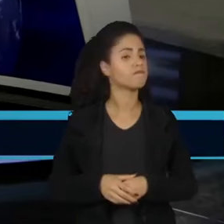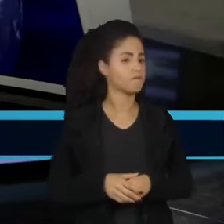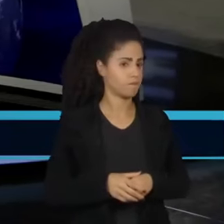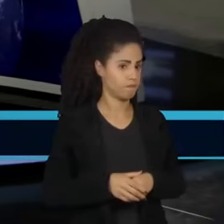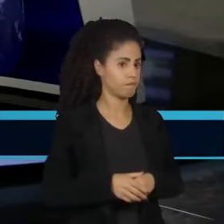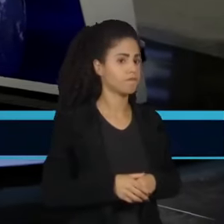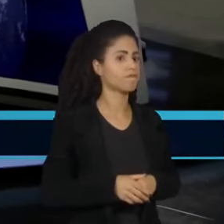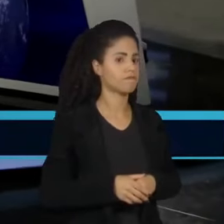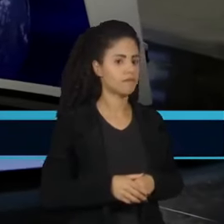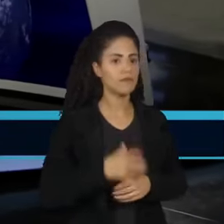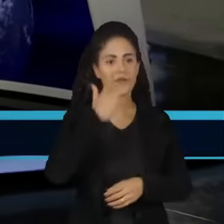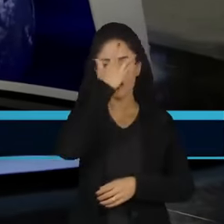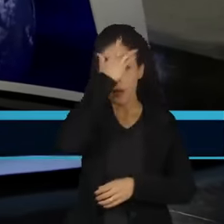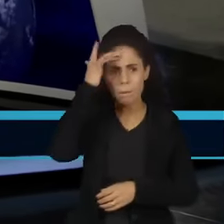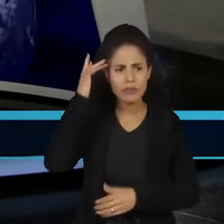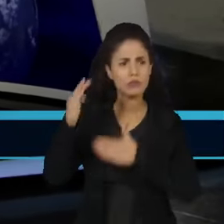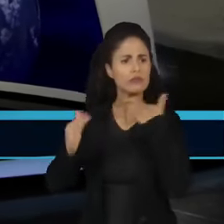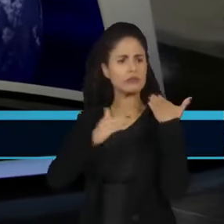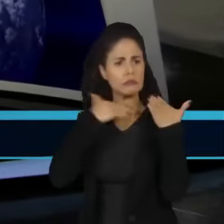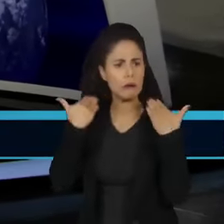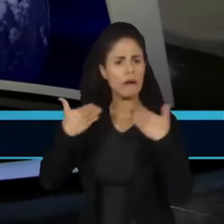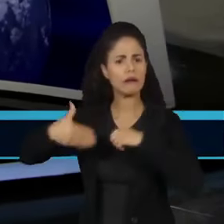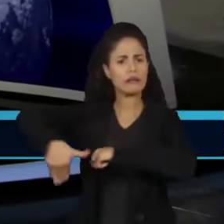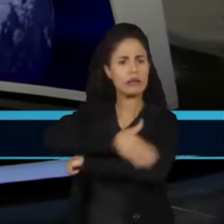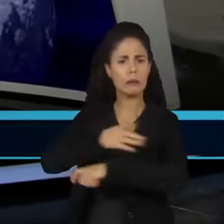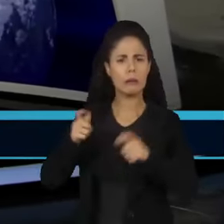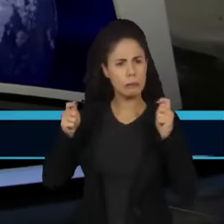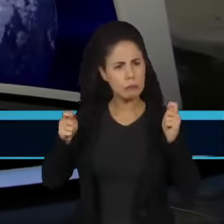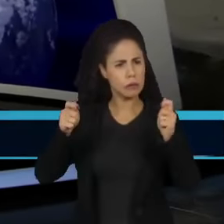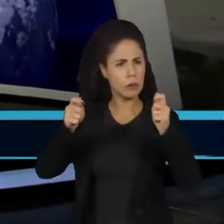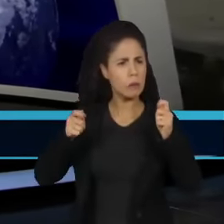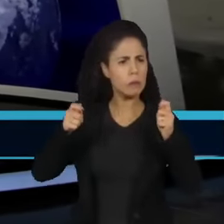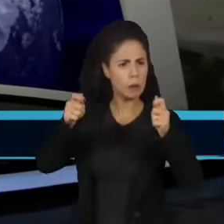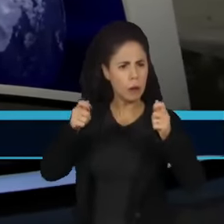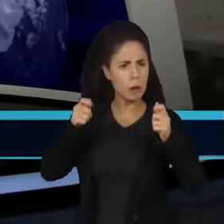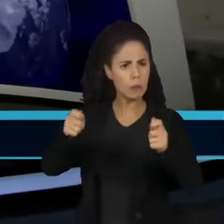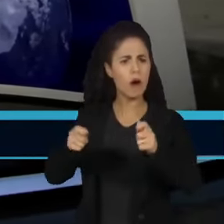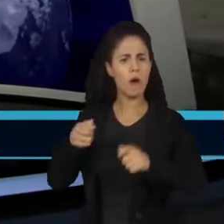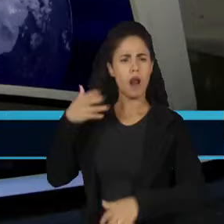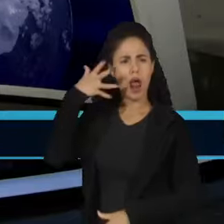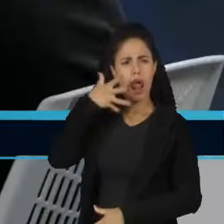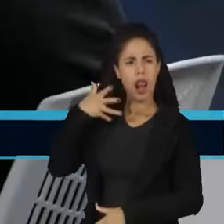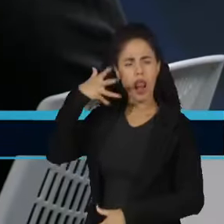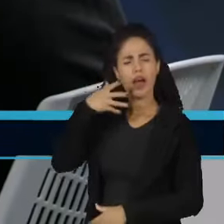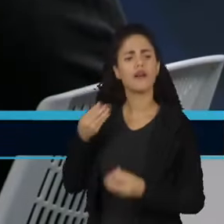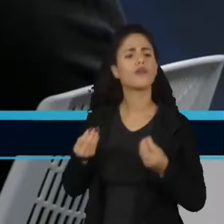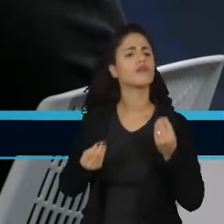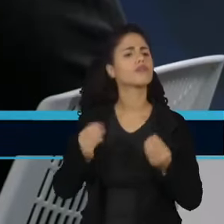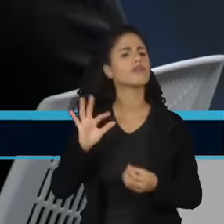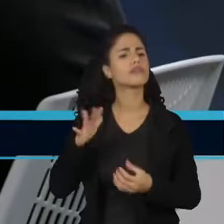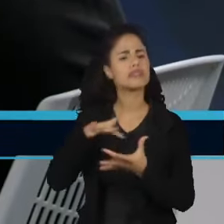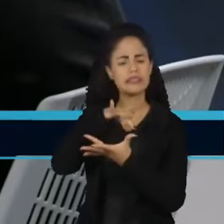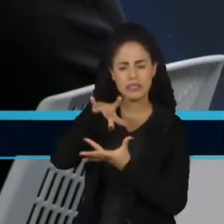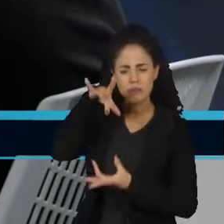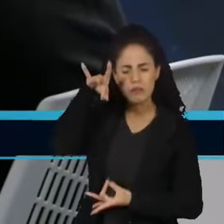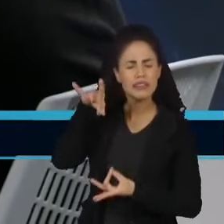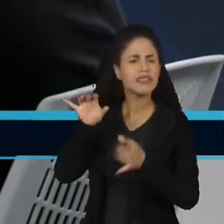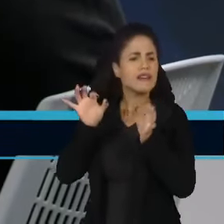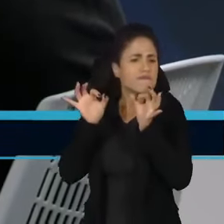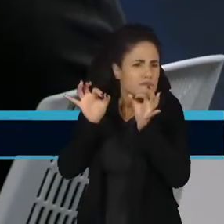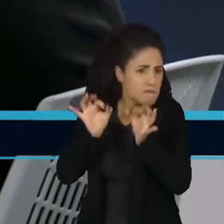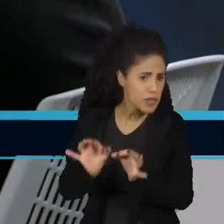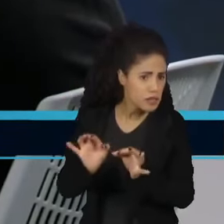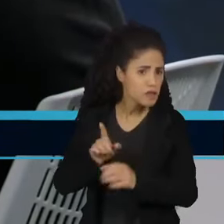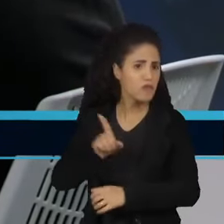Bom, Dimas, mortos nas ruas, perseguição à oposição, discursos ameaçadores de Maduro. Como afirmar que a democracia está em